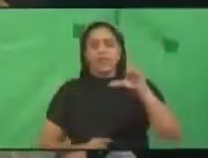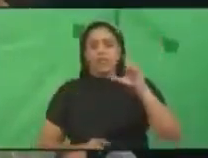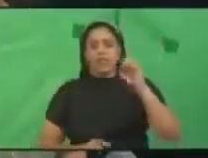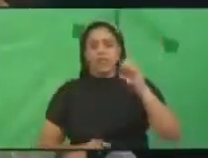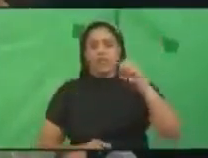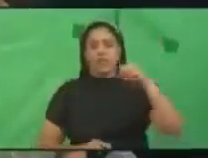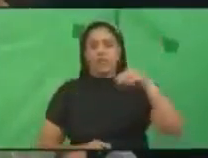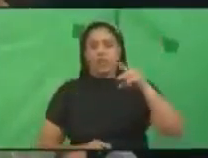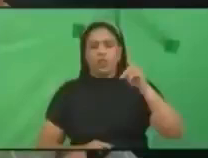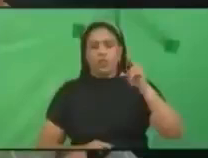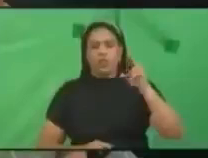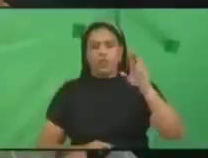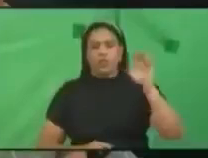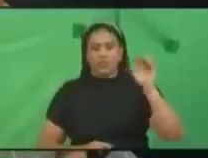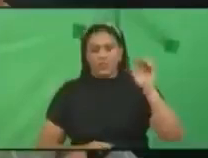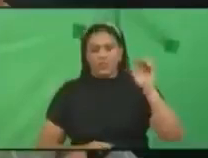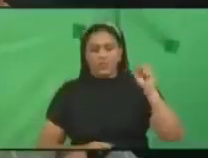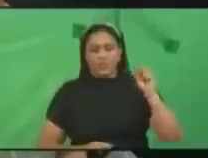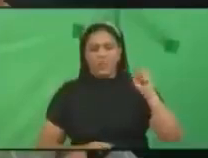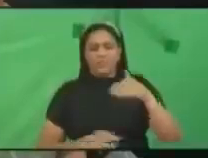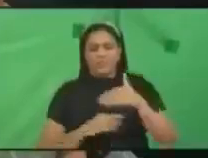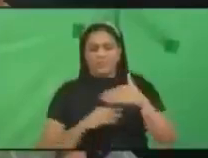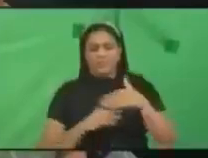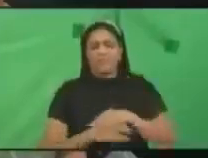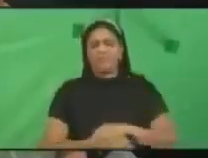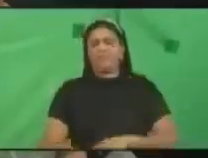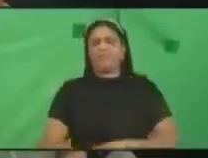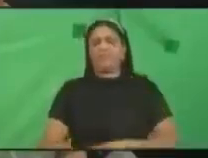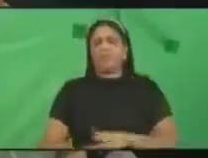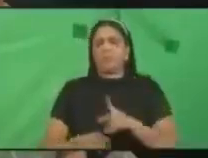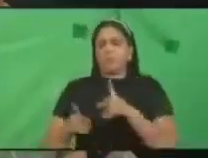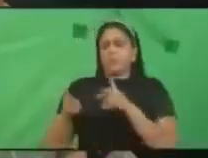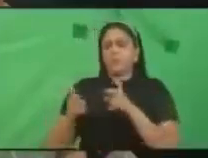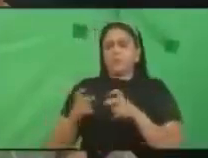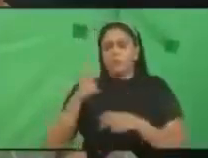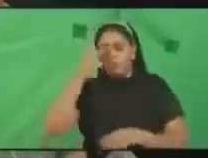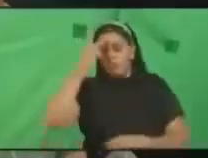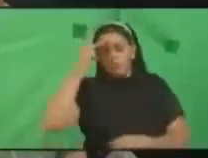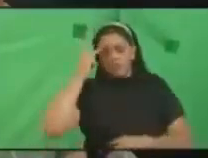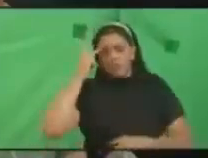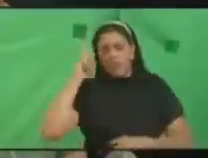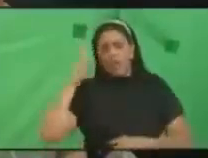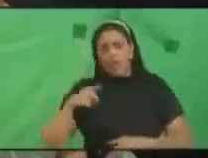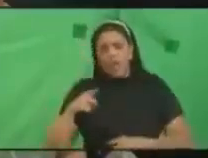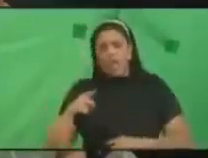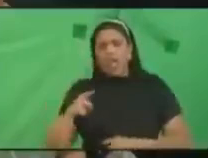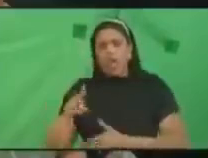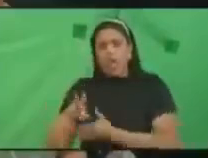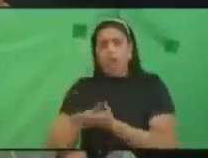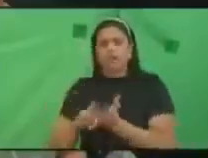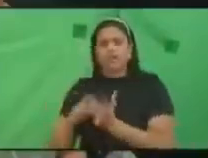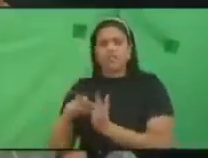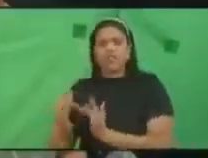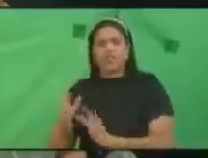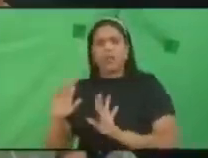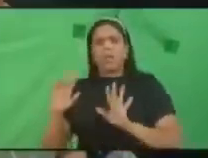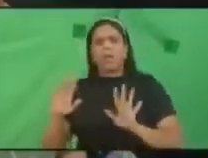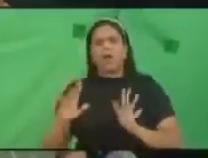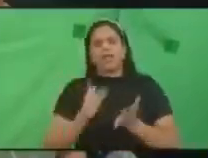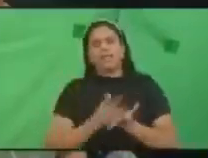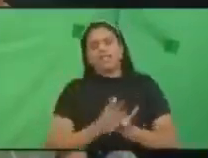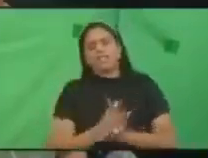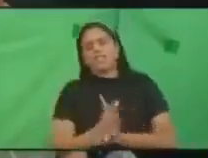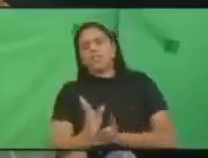percebendo o cristão que se desvia do Cristo, o cristão que se